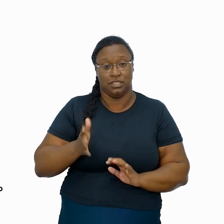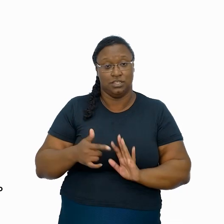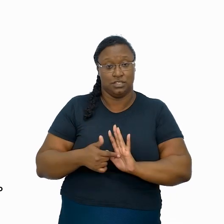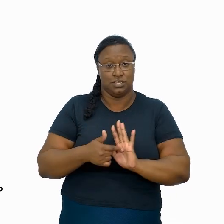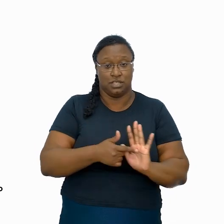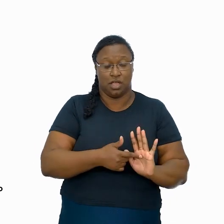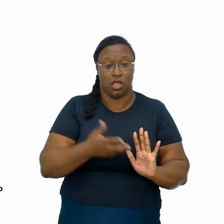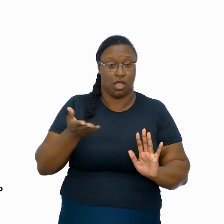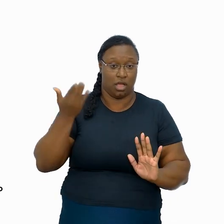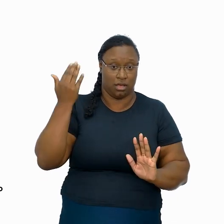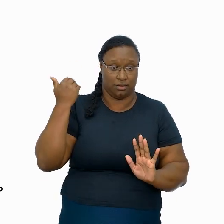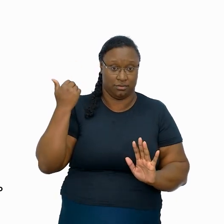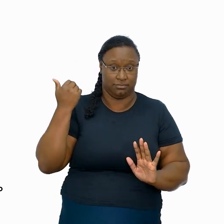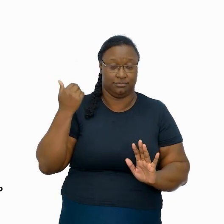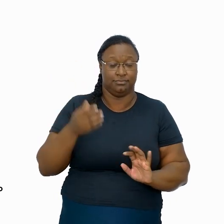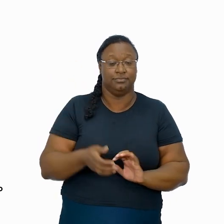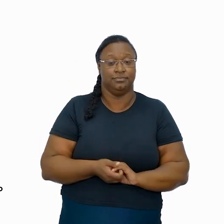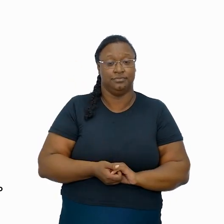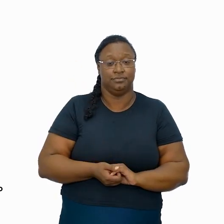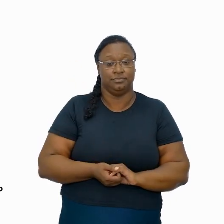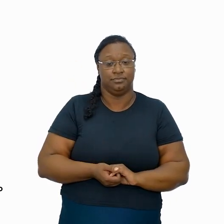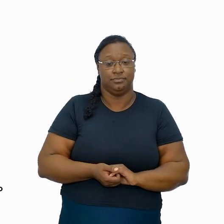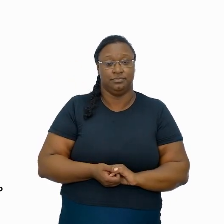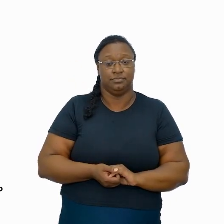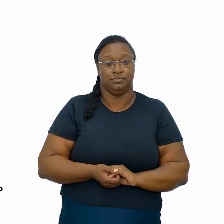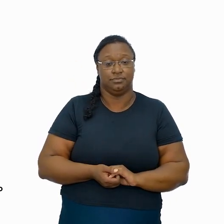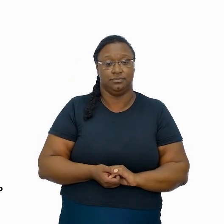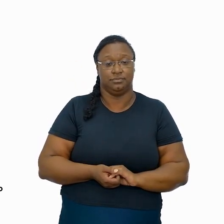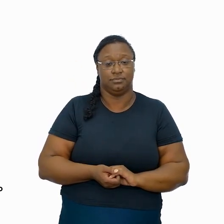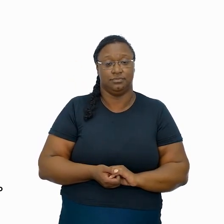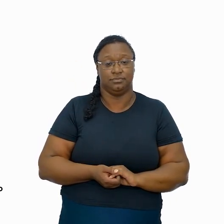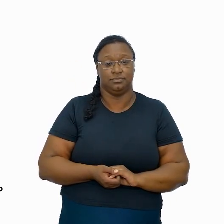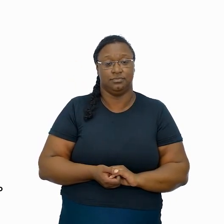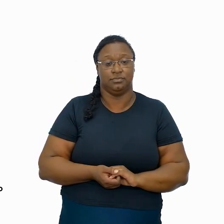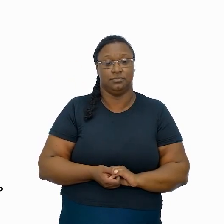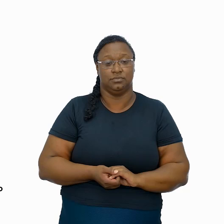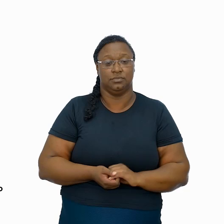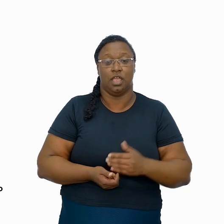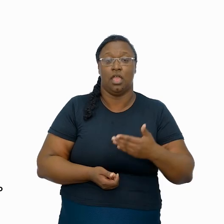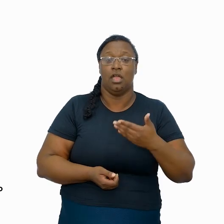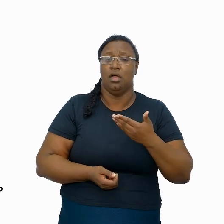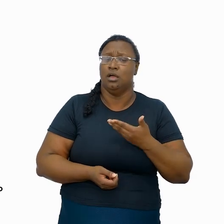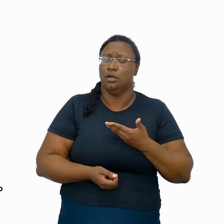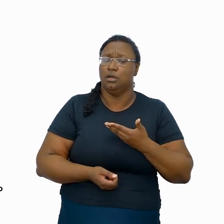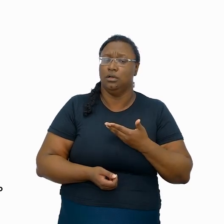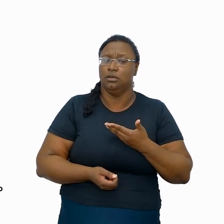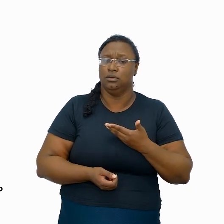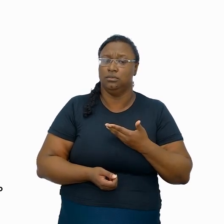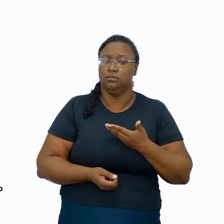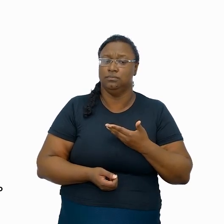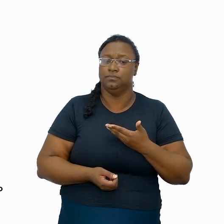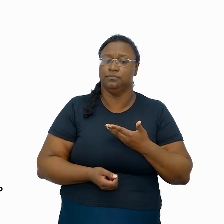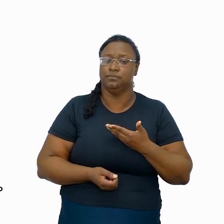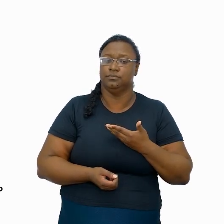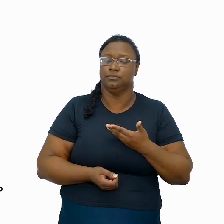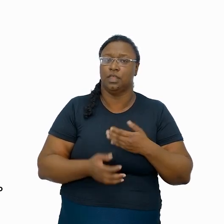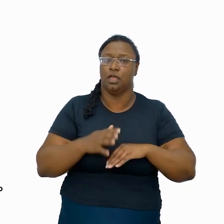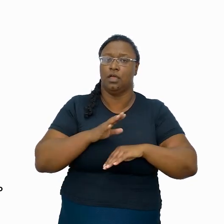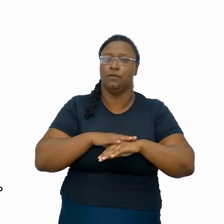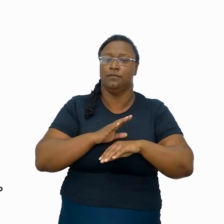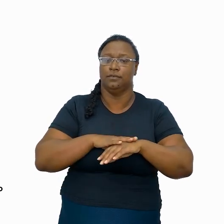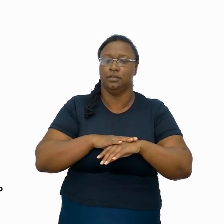anterior, como recurso complementar, né? Esse dossiê Belo Monte, ele foi gerado, né, pelo